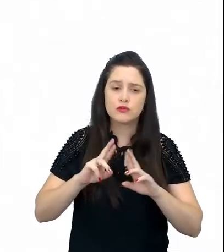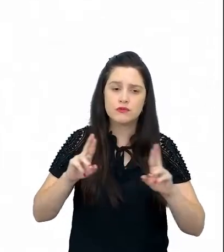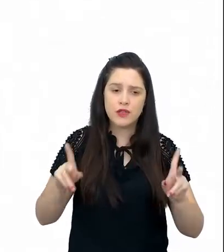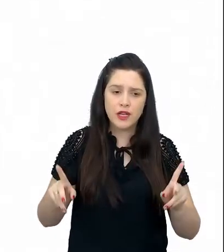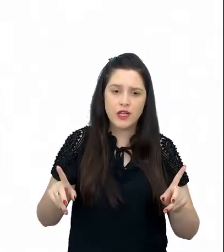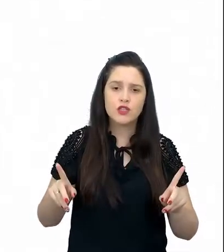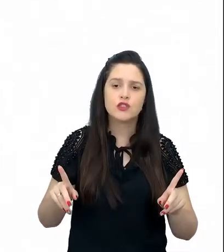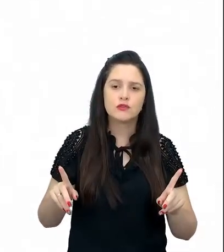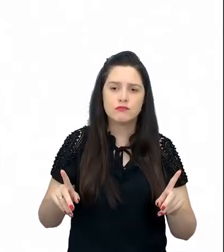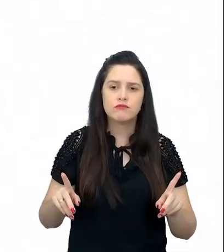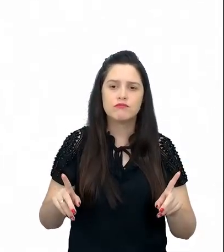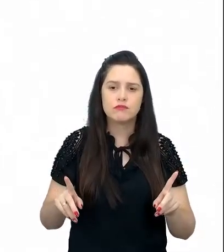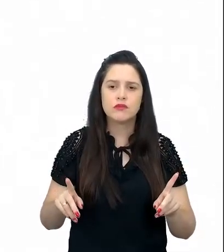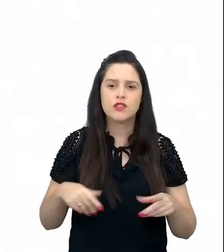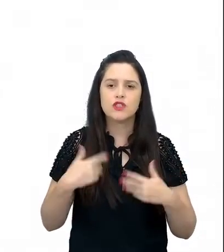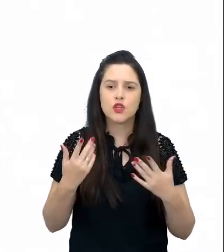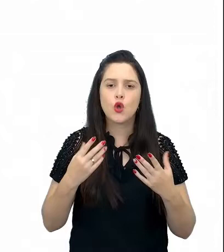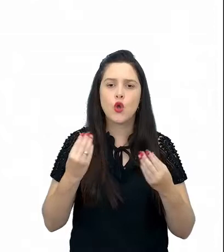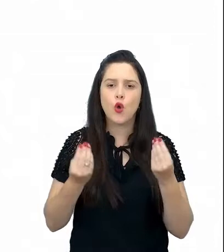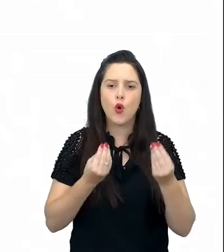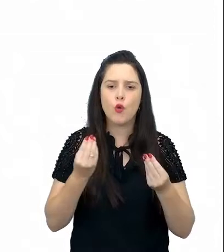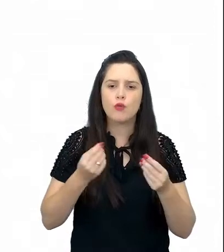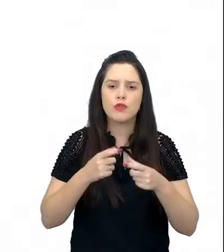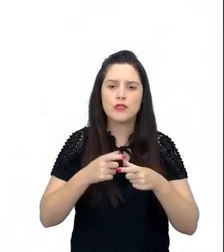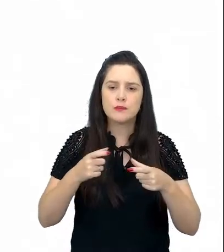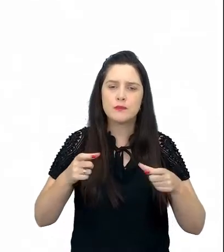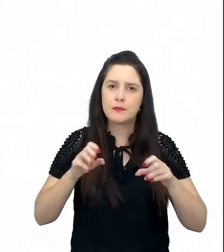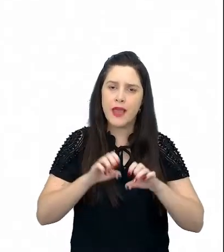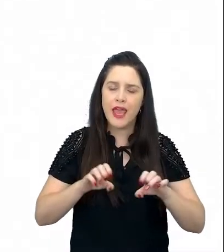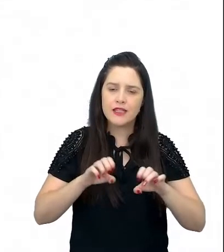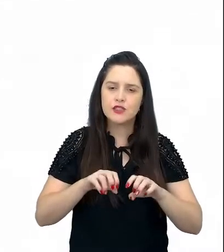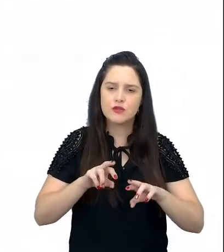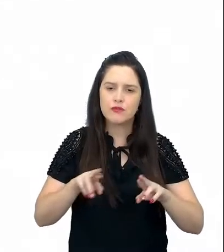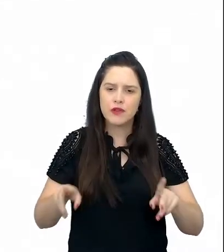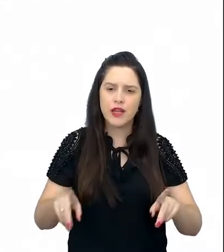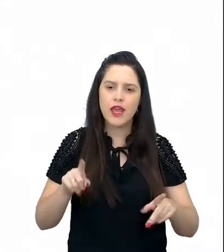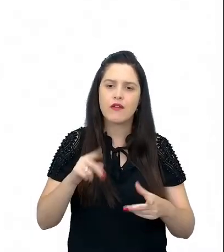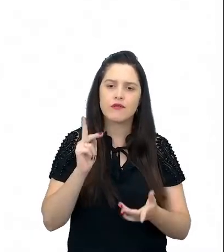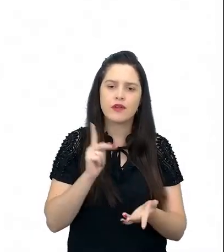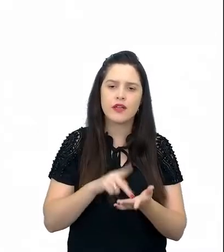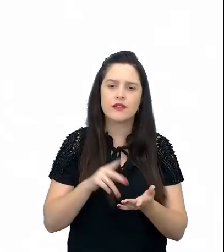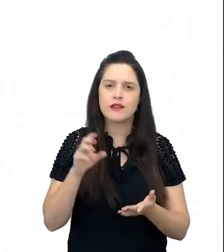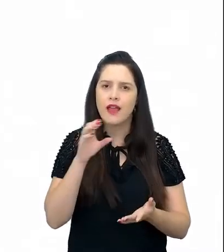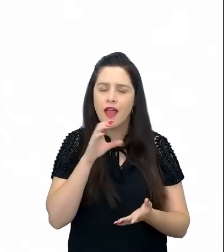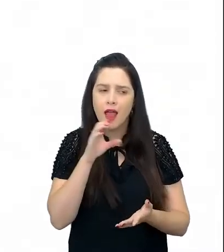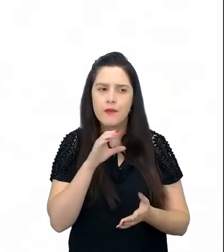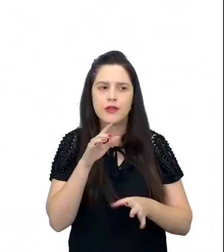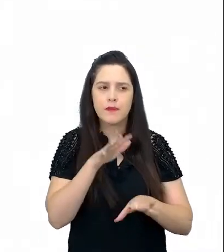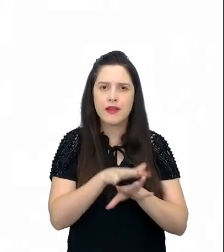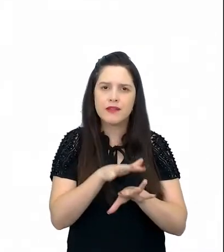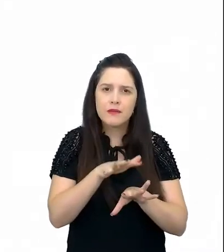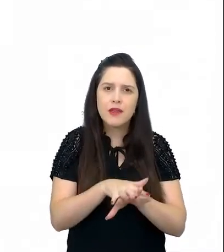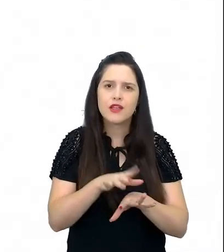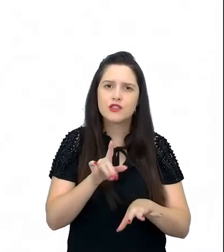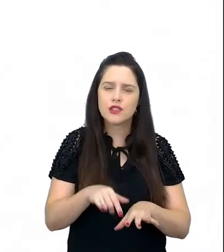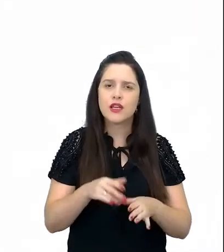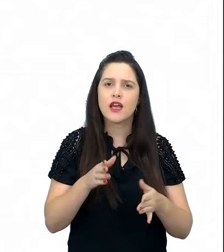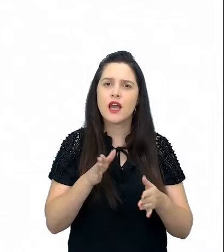Então, são coisas entre objetos diferentes, mas sempre o princípio é o mesmo. Então, a razão, na verdade, é o quê? É uma